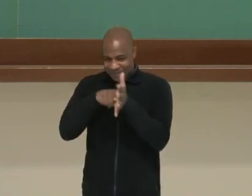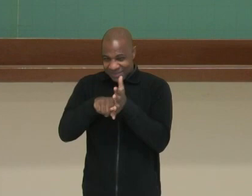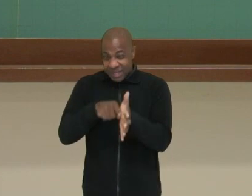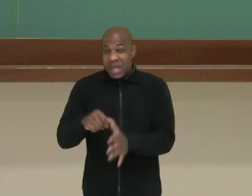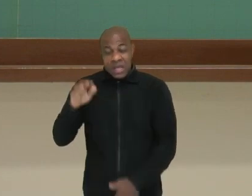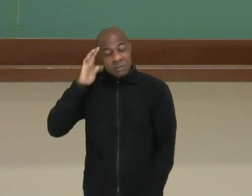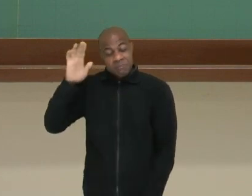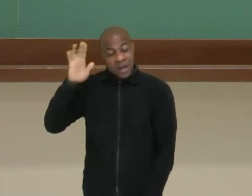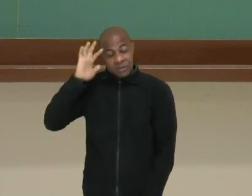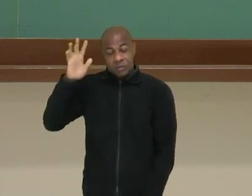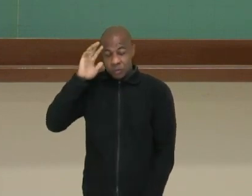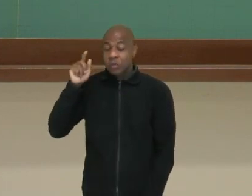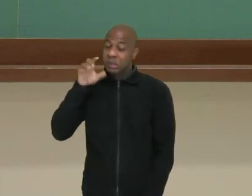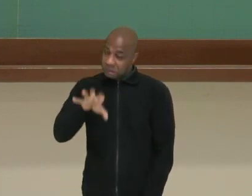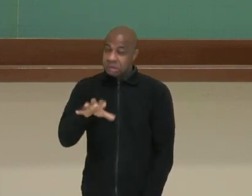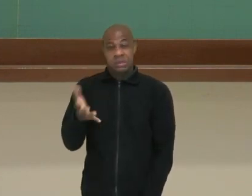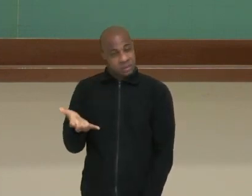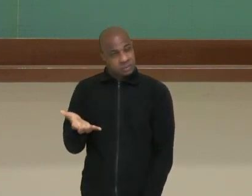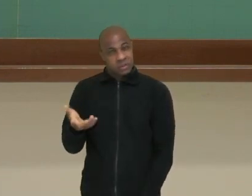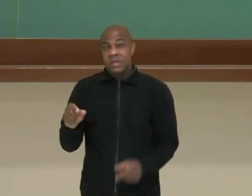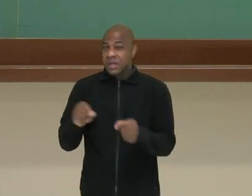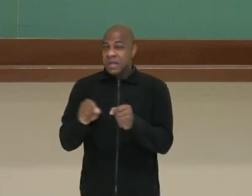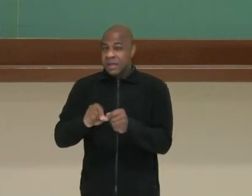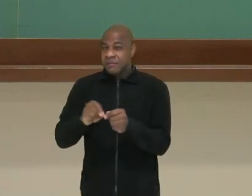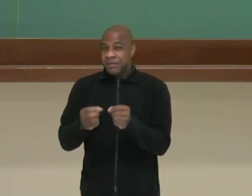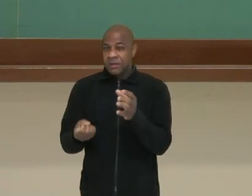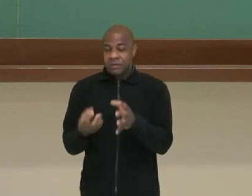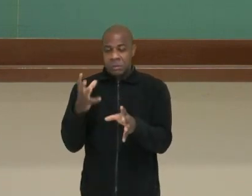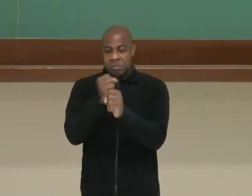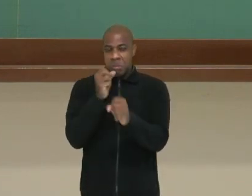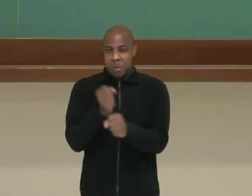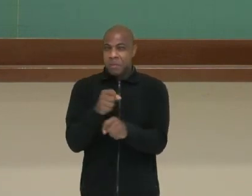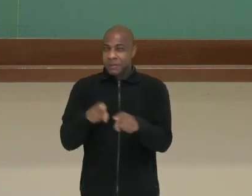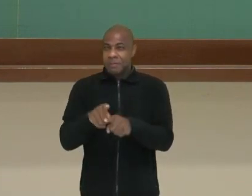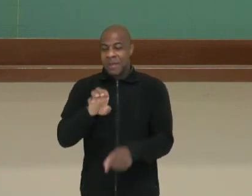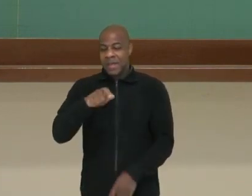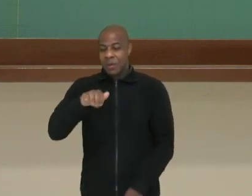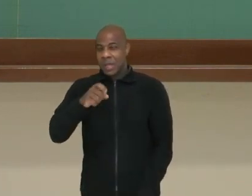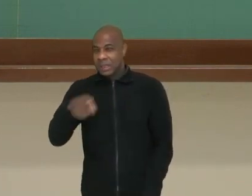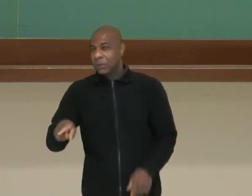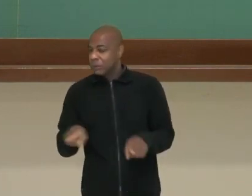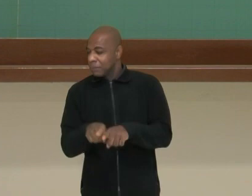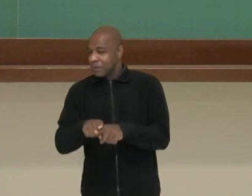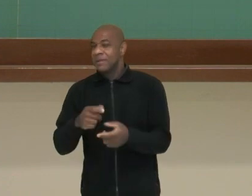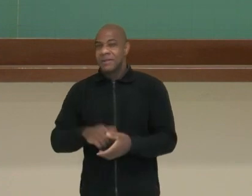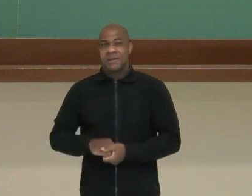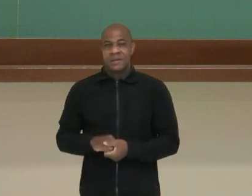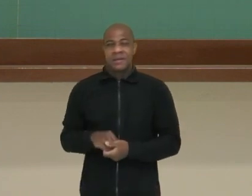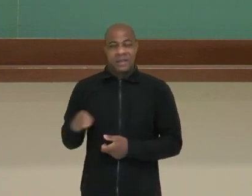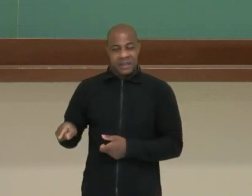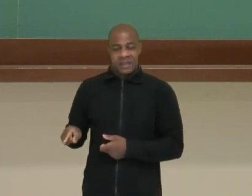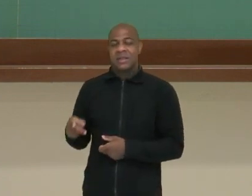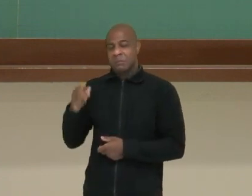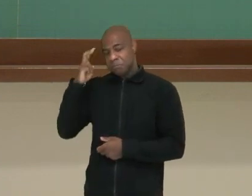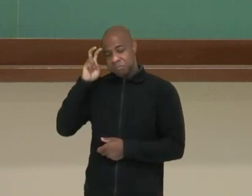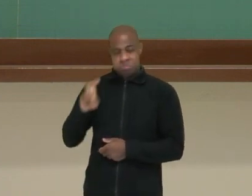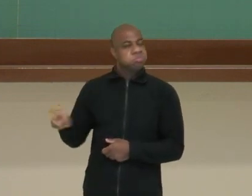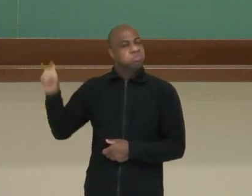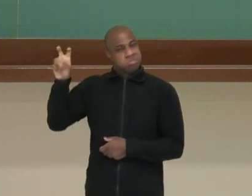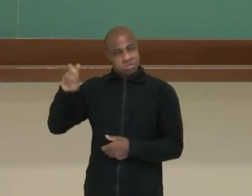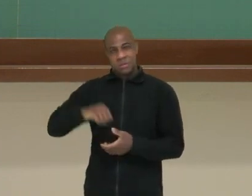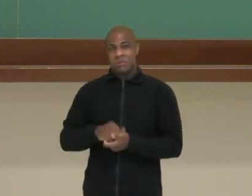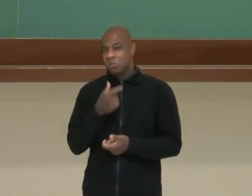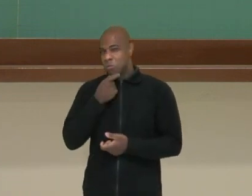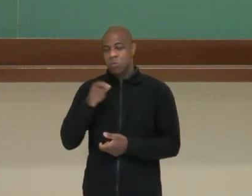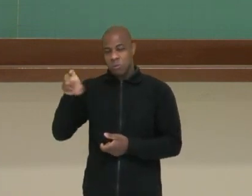criar equações que nós chamamos de equações de campo. Olha a mente desse cientista, um dos mais brilhantes que a humanidade já teve,